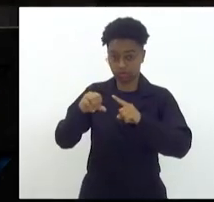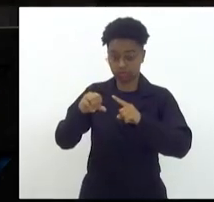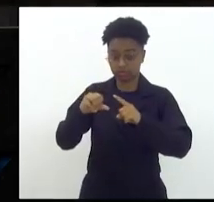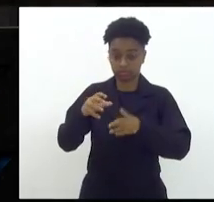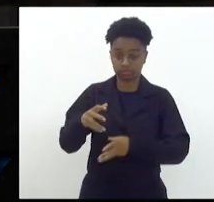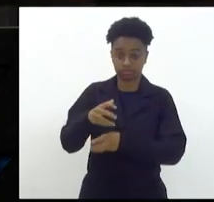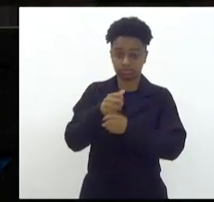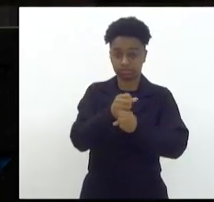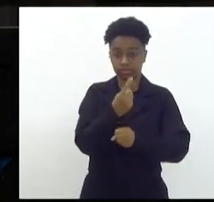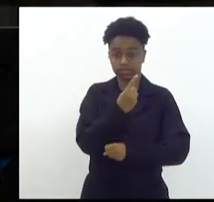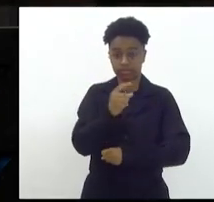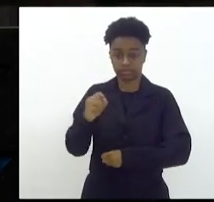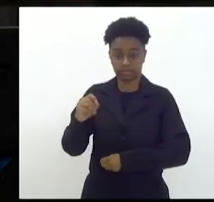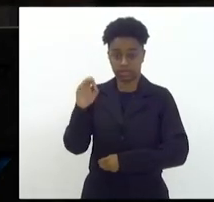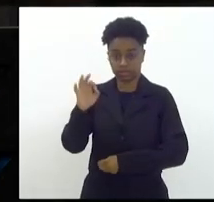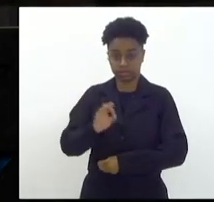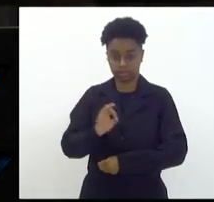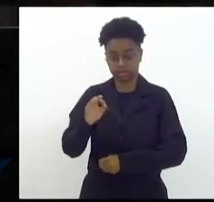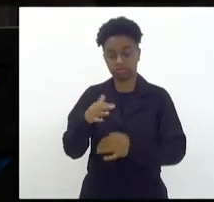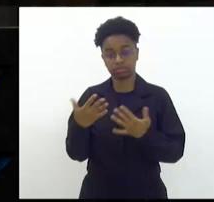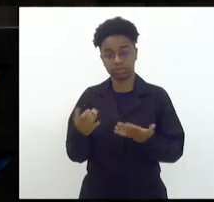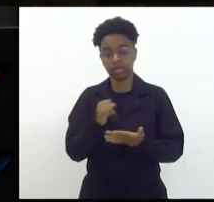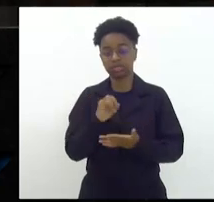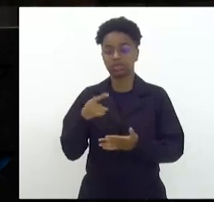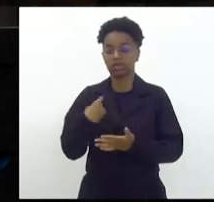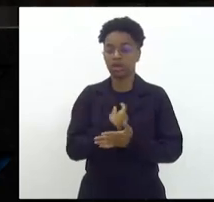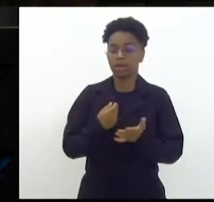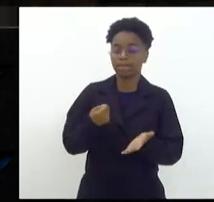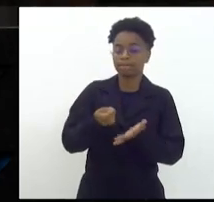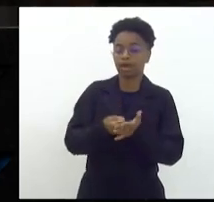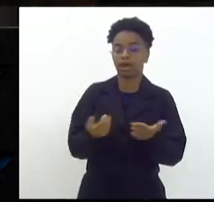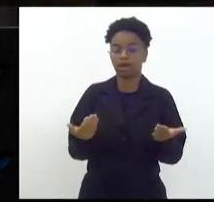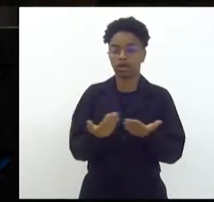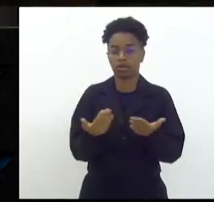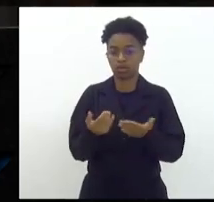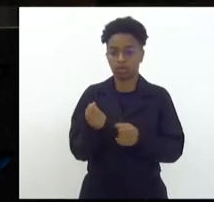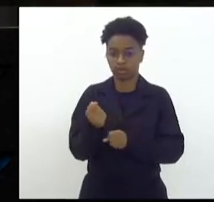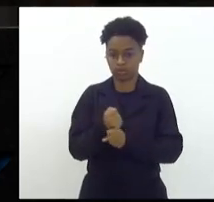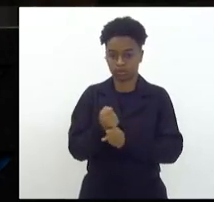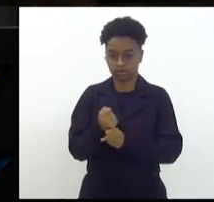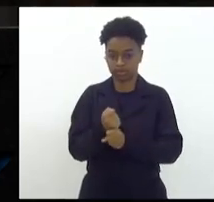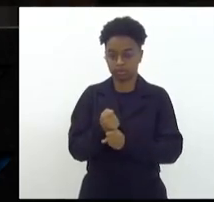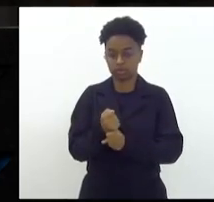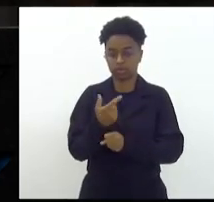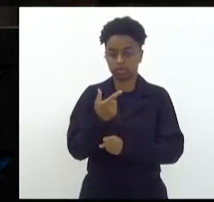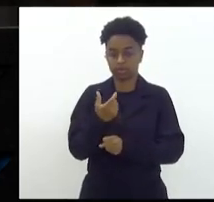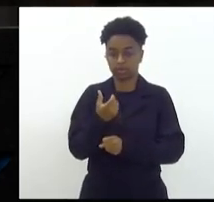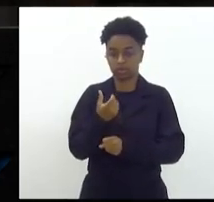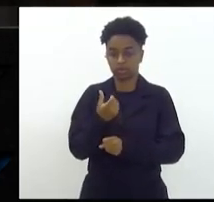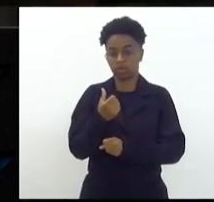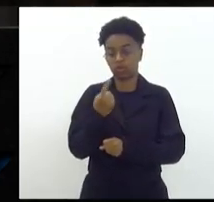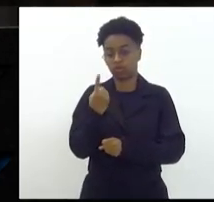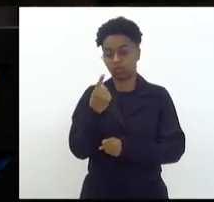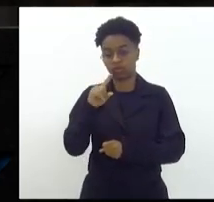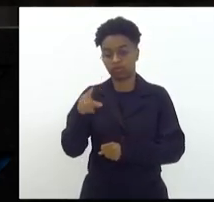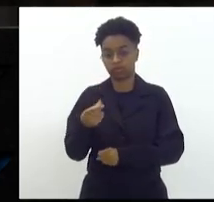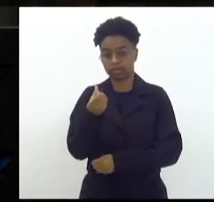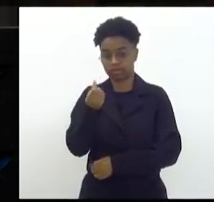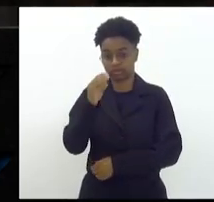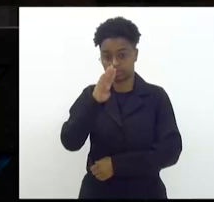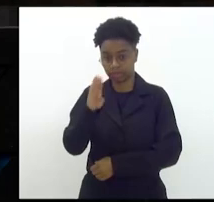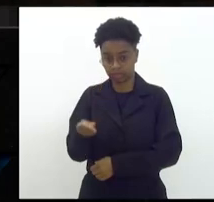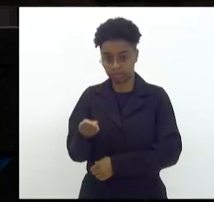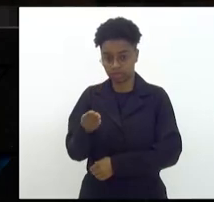100%. Então se a gente vai pagar este ano um ponto 6 bi desconta